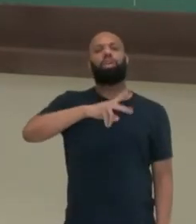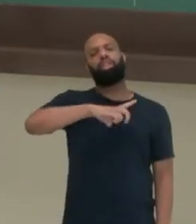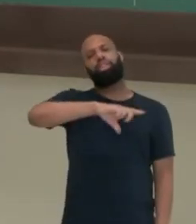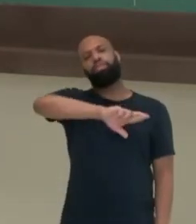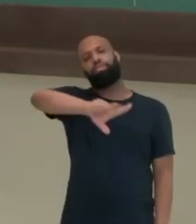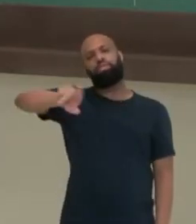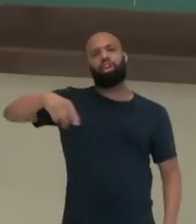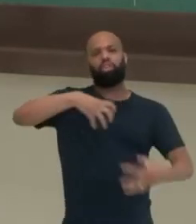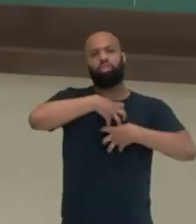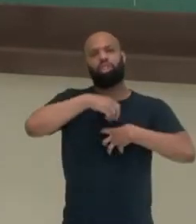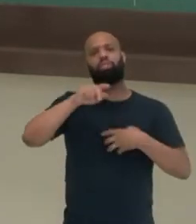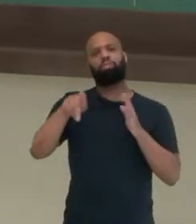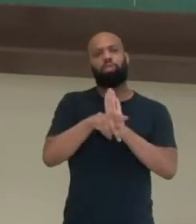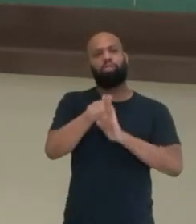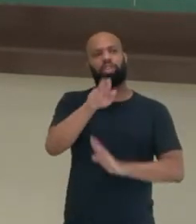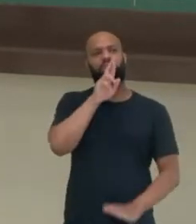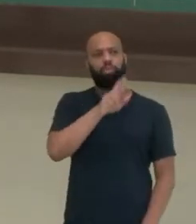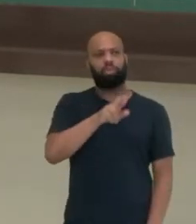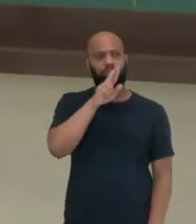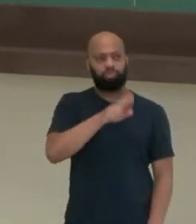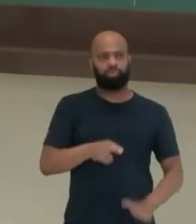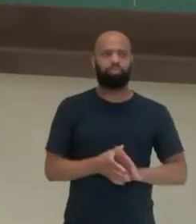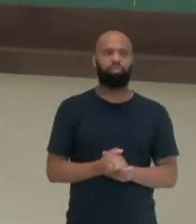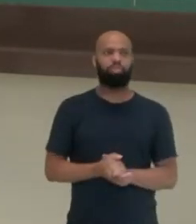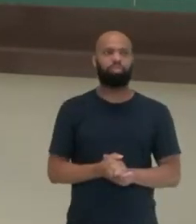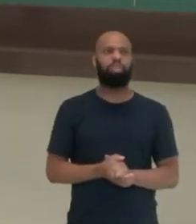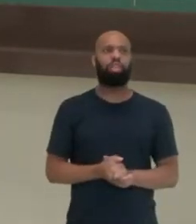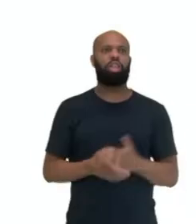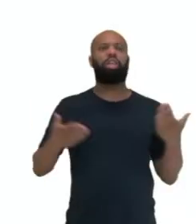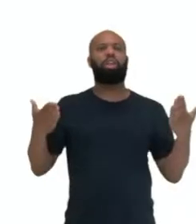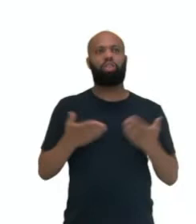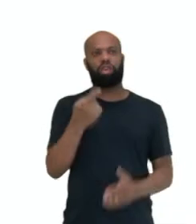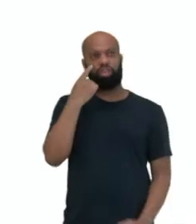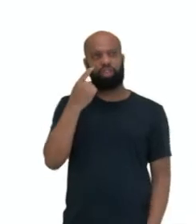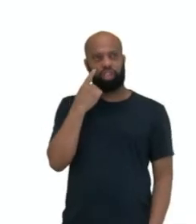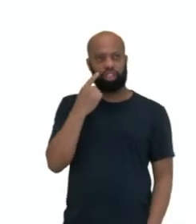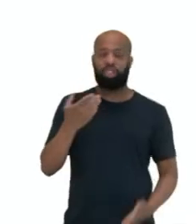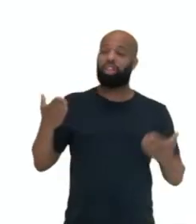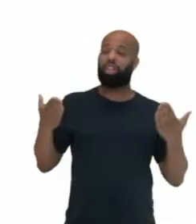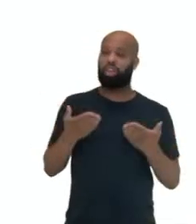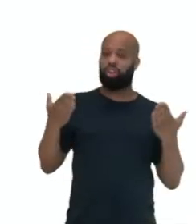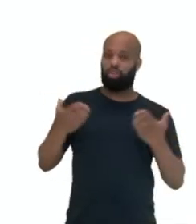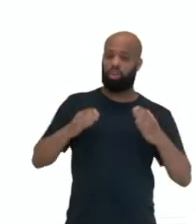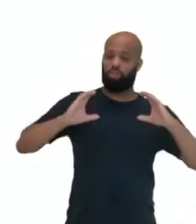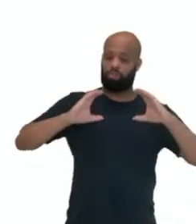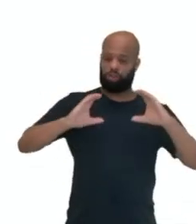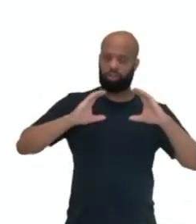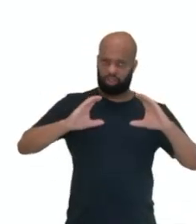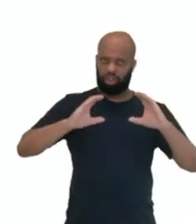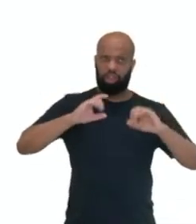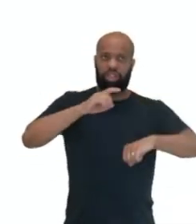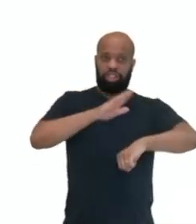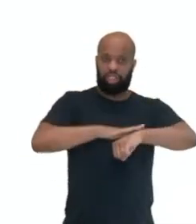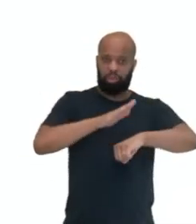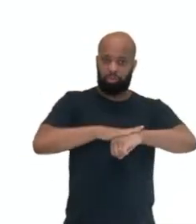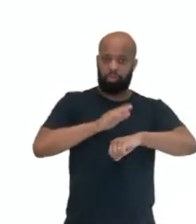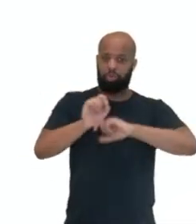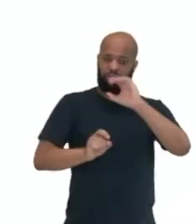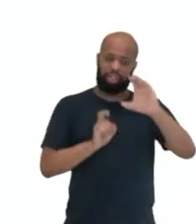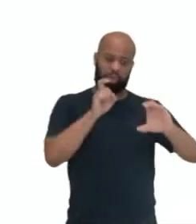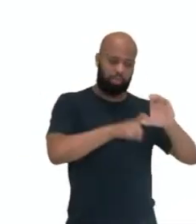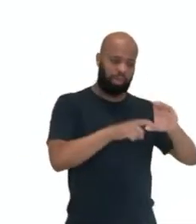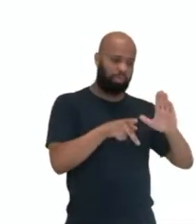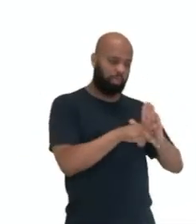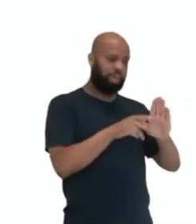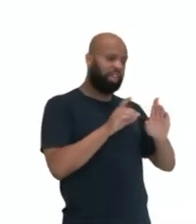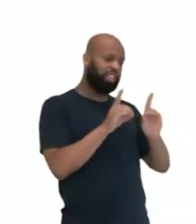esse problema, tá bom? Olha lá, noção de função. Nesse caso, dizemos que o tempo depende da distância